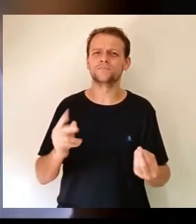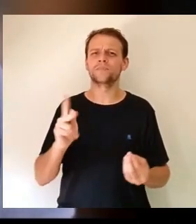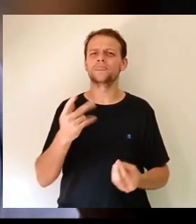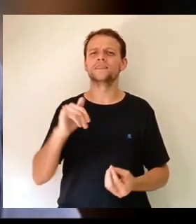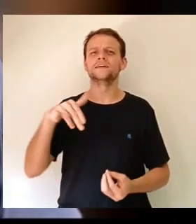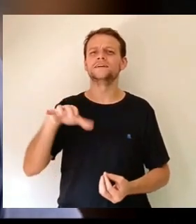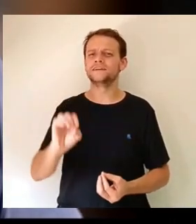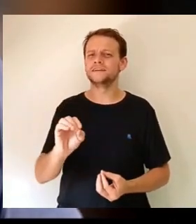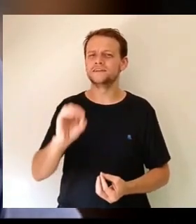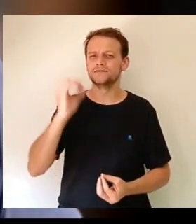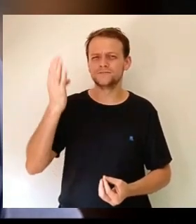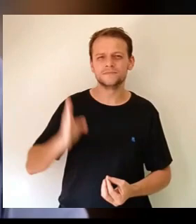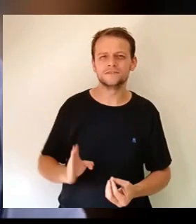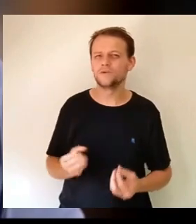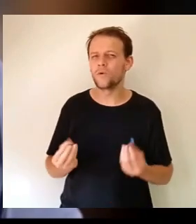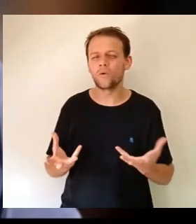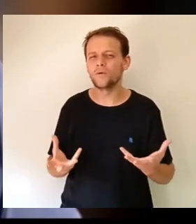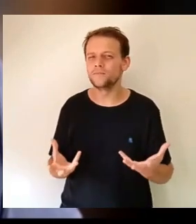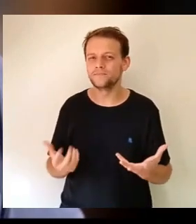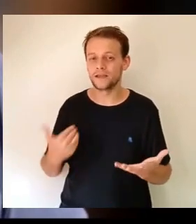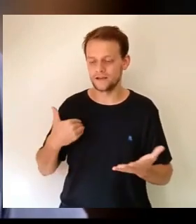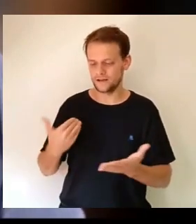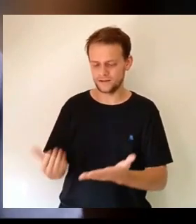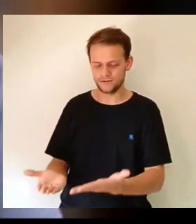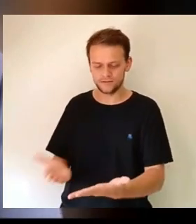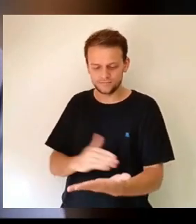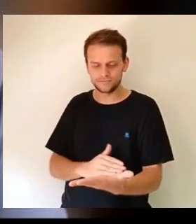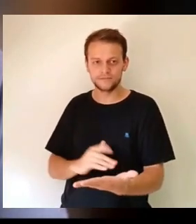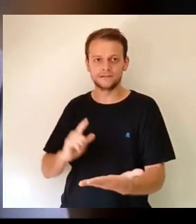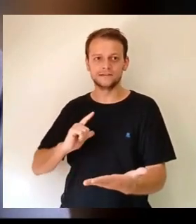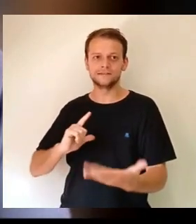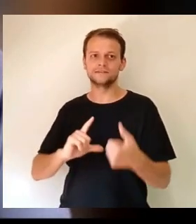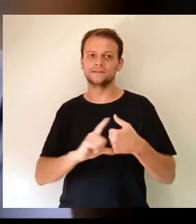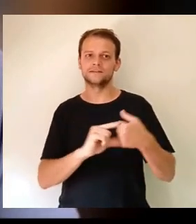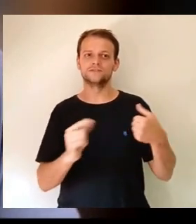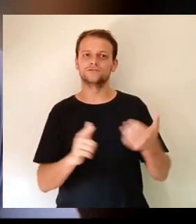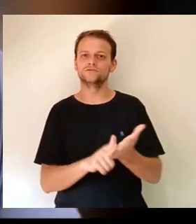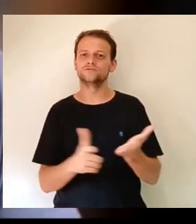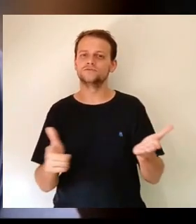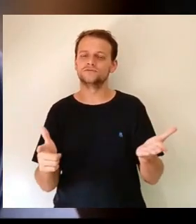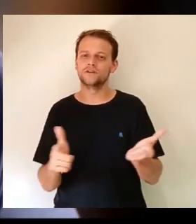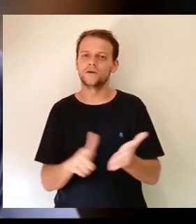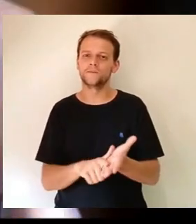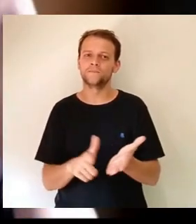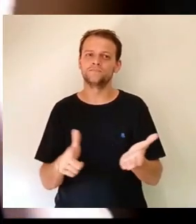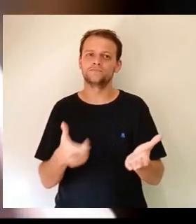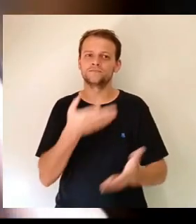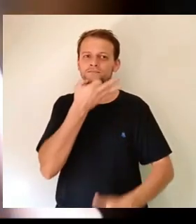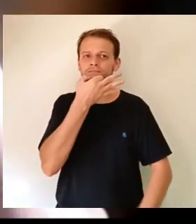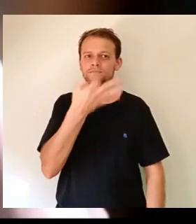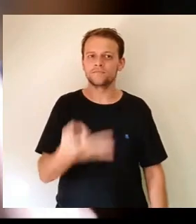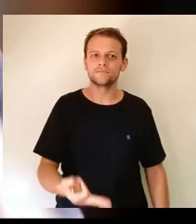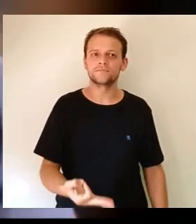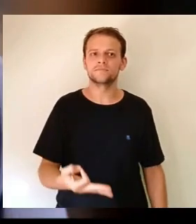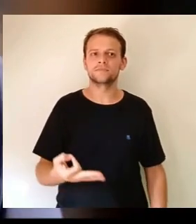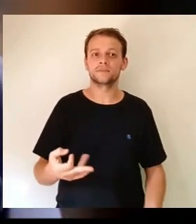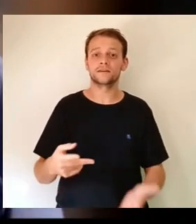eu falei, tem um livro de hino nacional, né? Que coisa. E daí eu abri o livro de hino nacional e tinha um artigo de